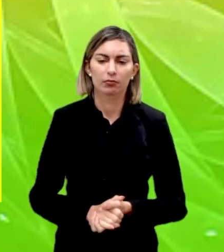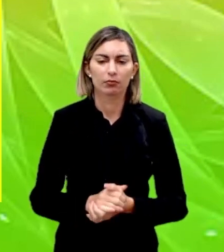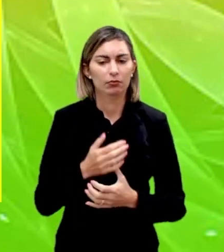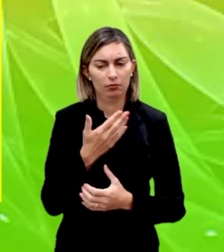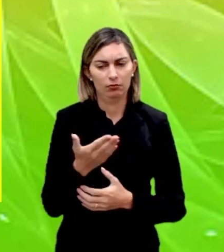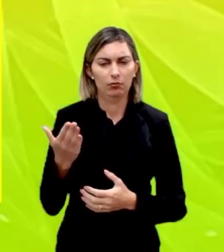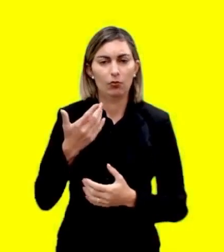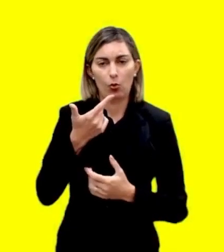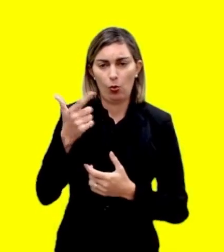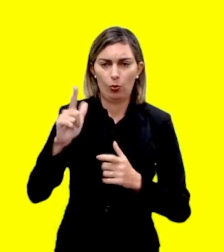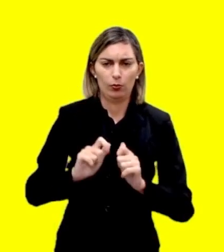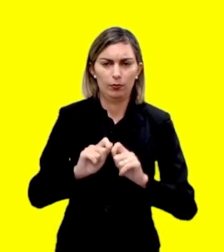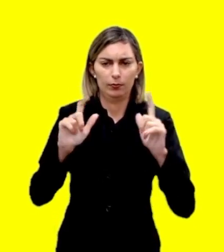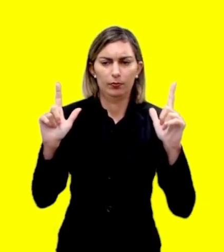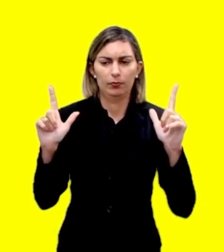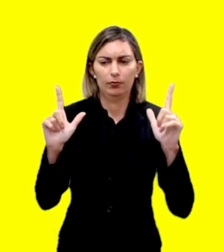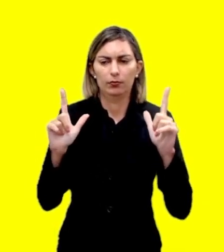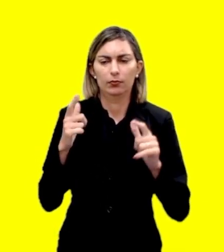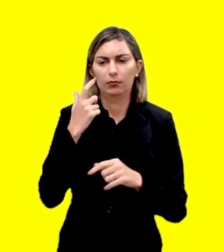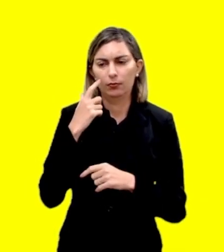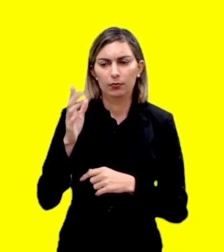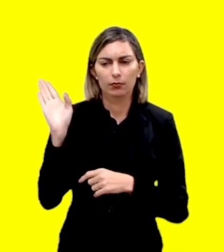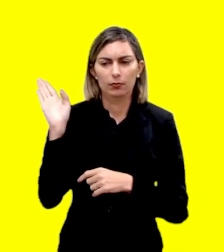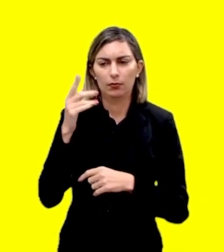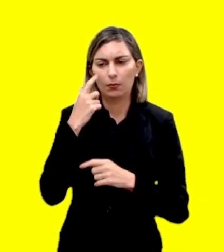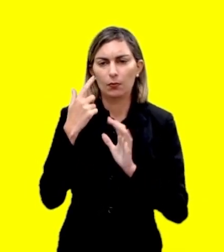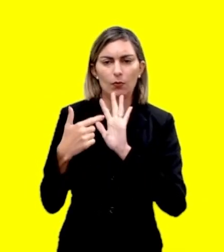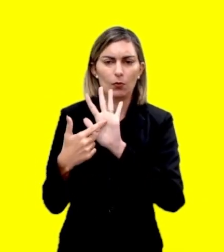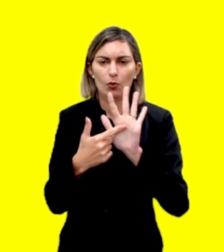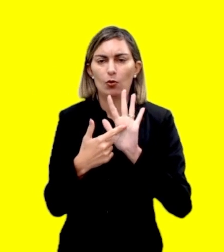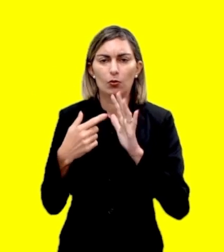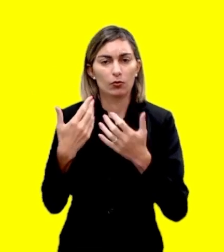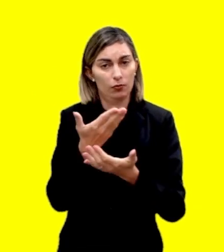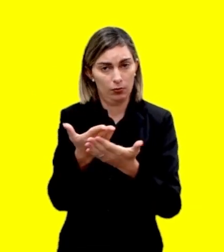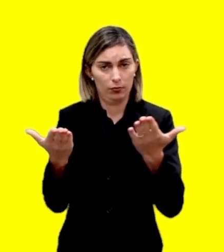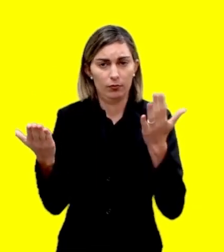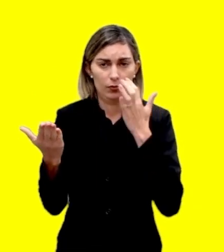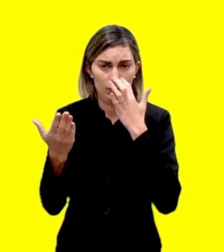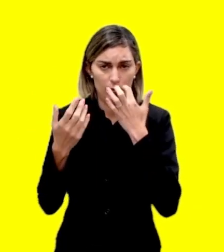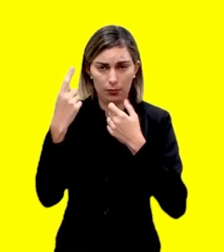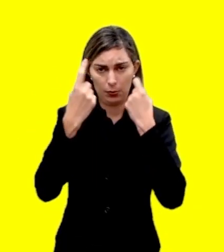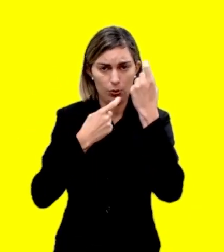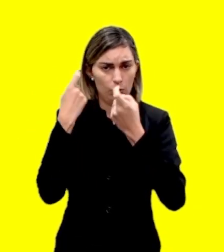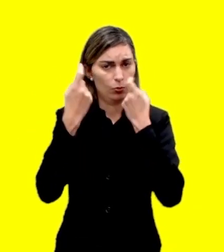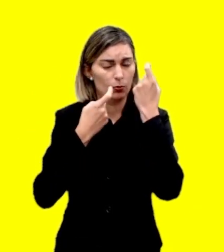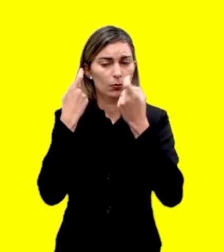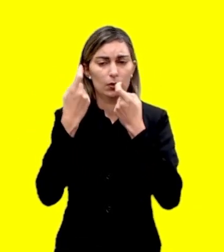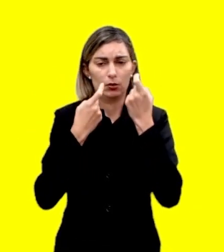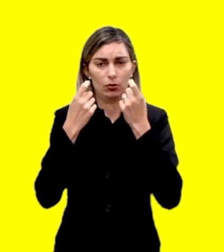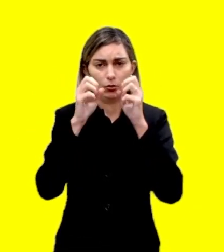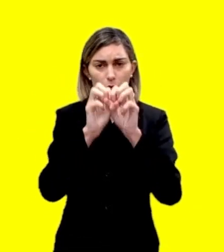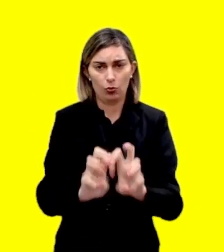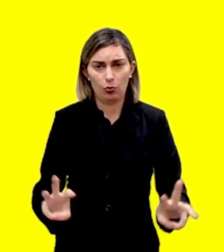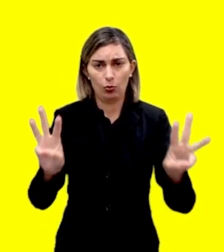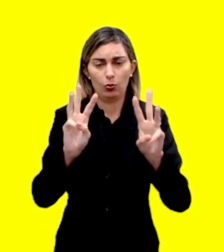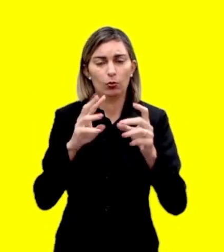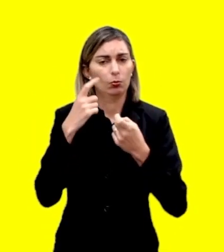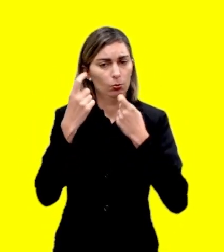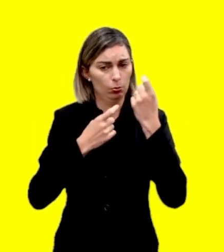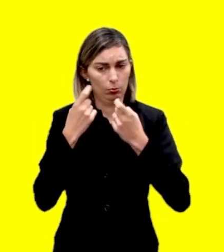Esse outro slide retrata para você uma preocupação da ONU,